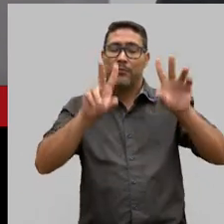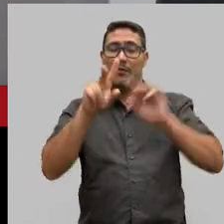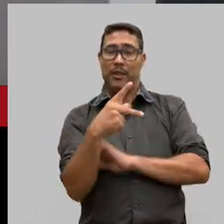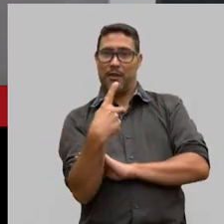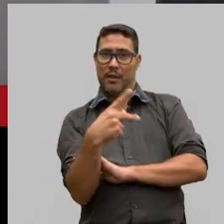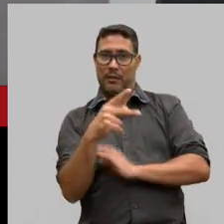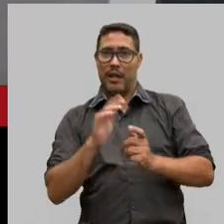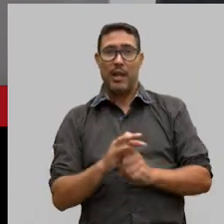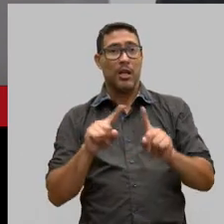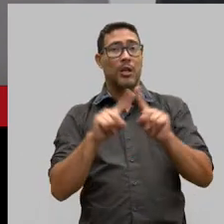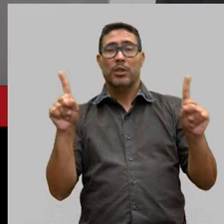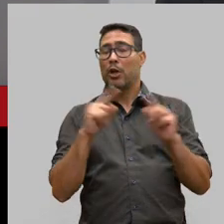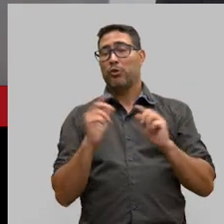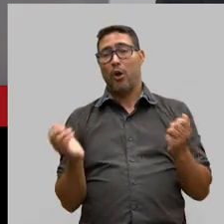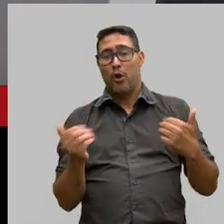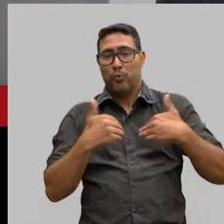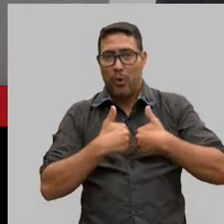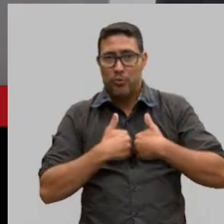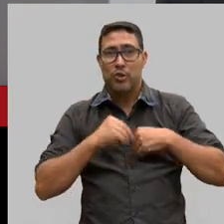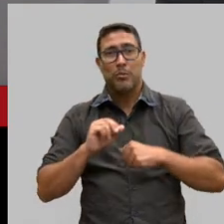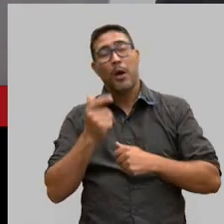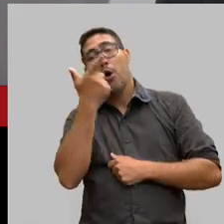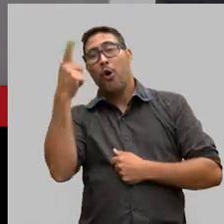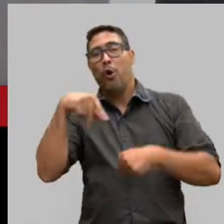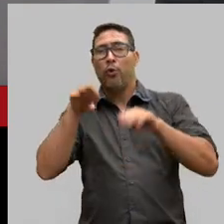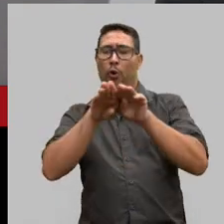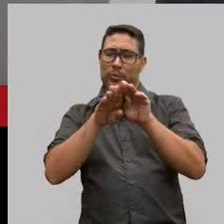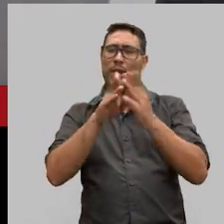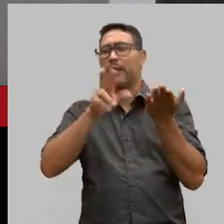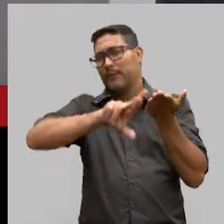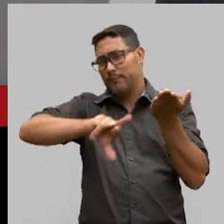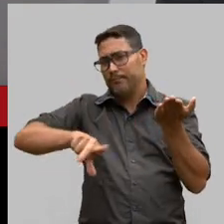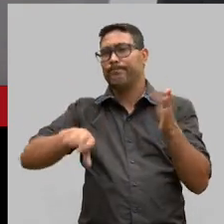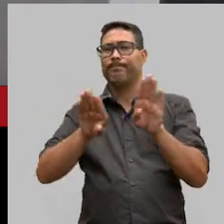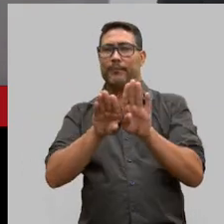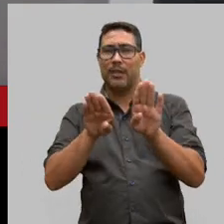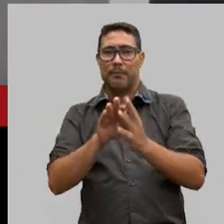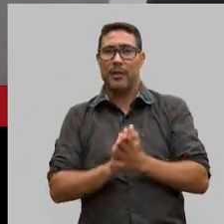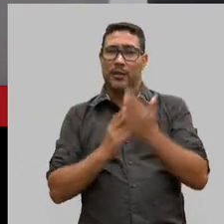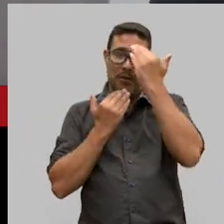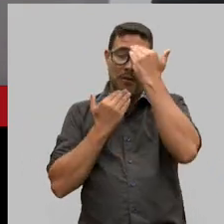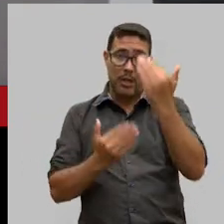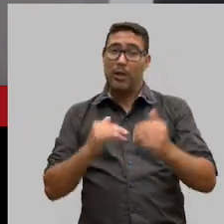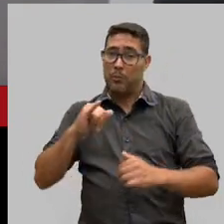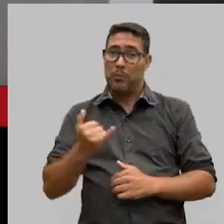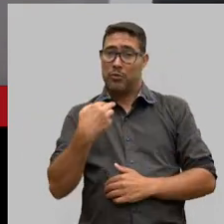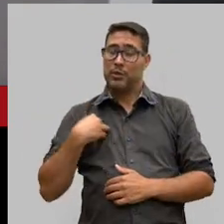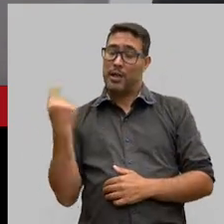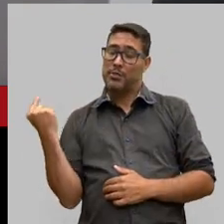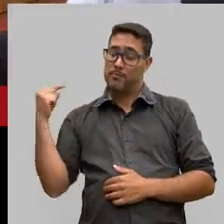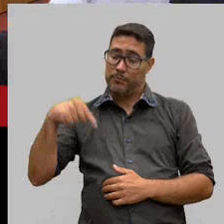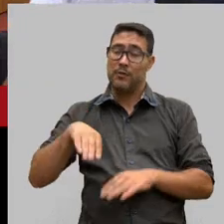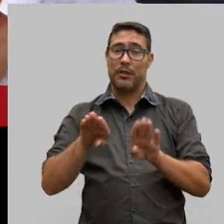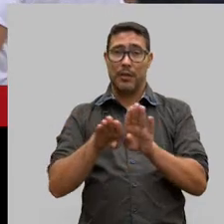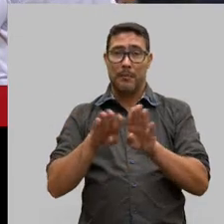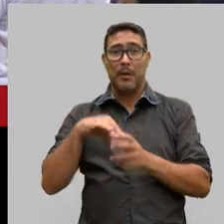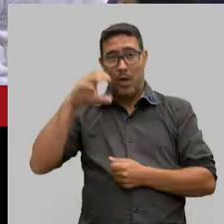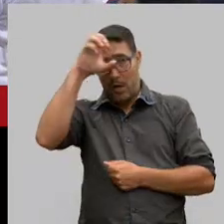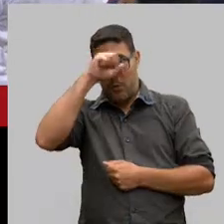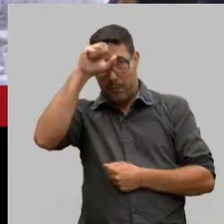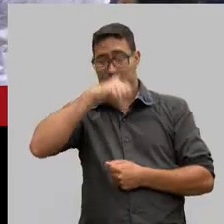autismo mas outras necessidades também então eu agradeço a oportunidade de estar aqui o aprendizado que eu tive com